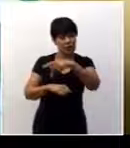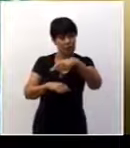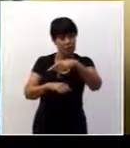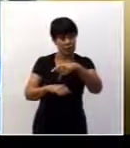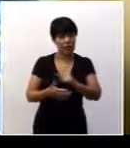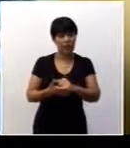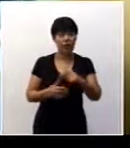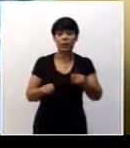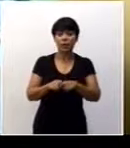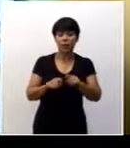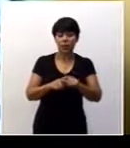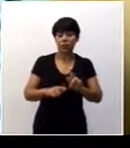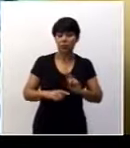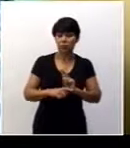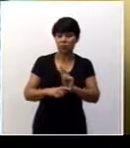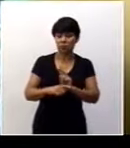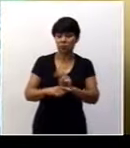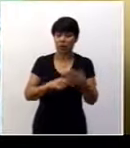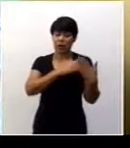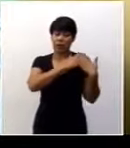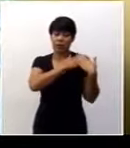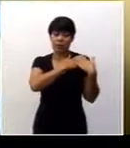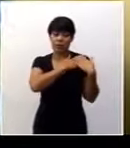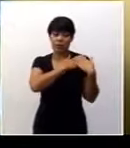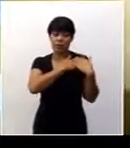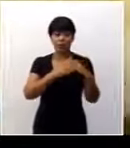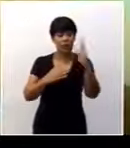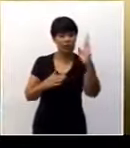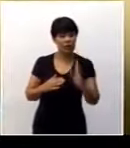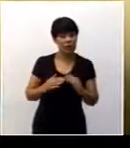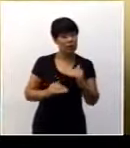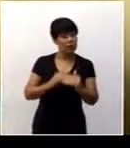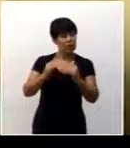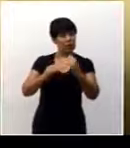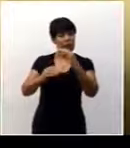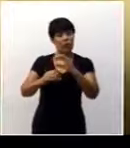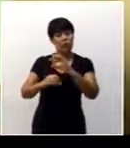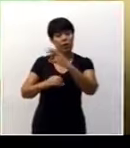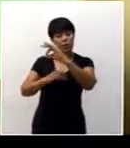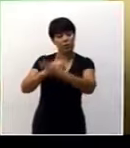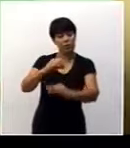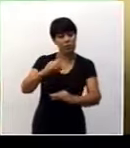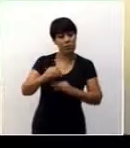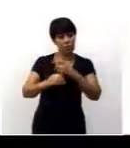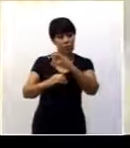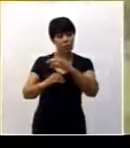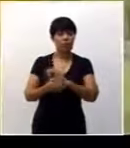os subsistemas que estão sob a responsabilidade brasileira no desenvolvimento do satélite.